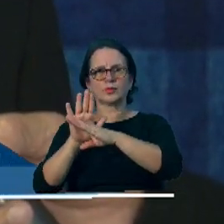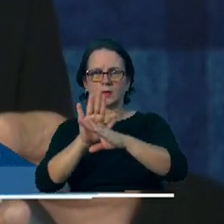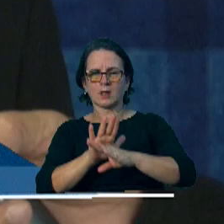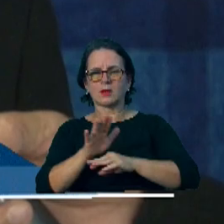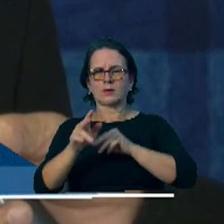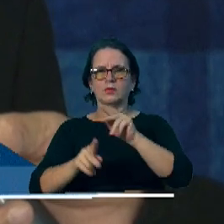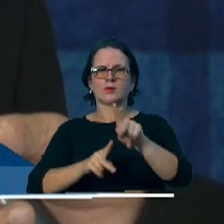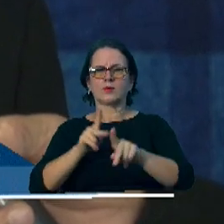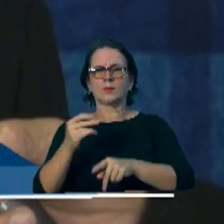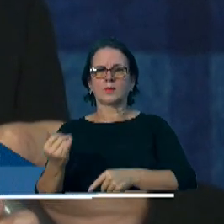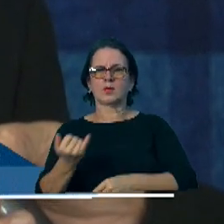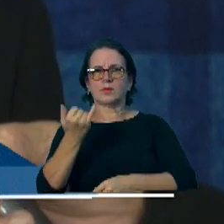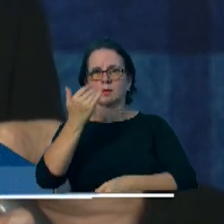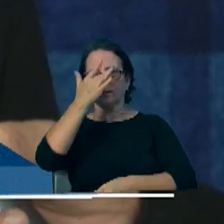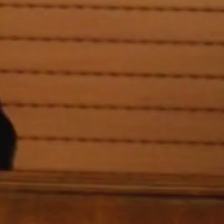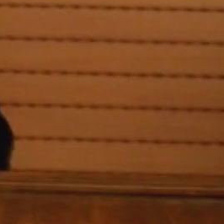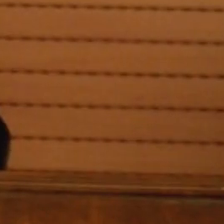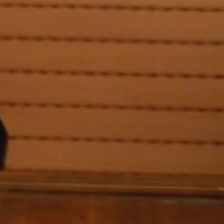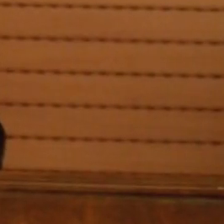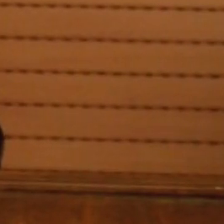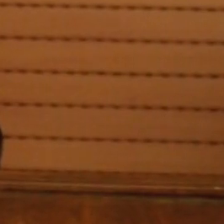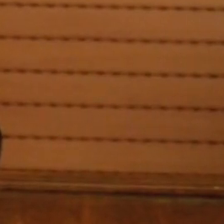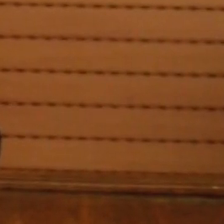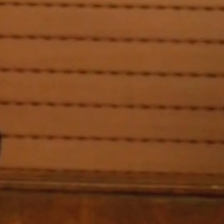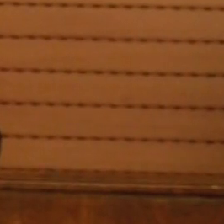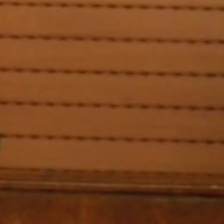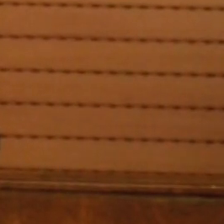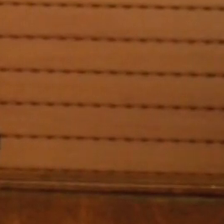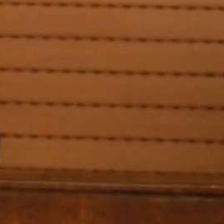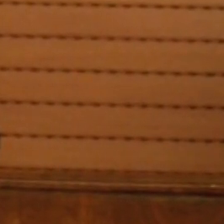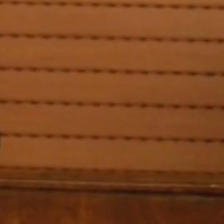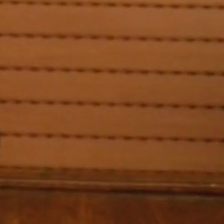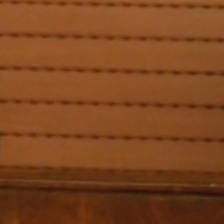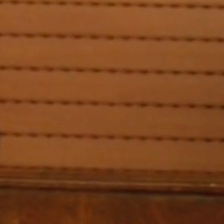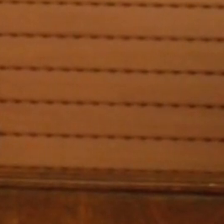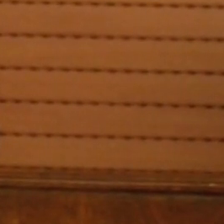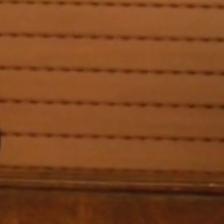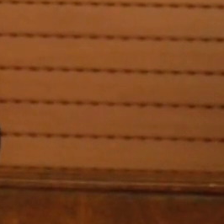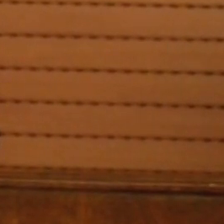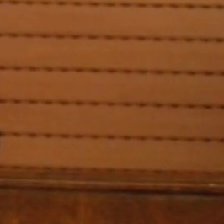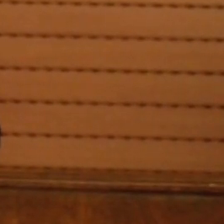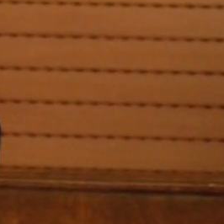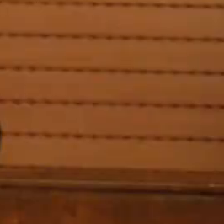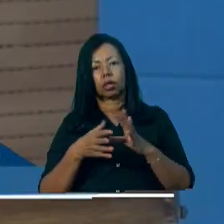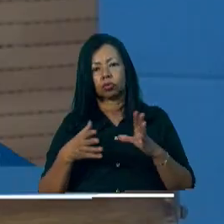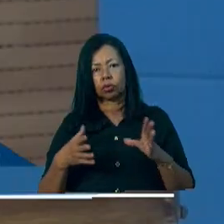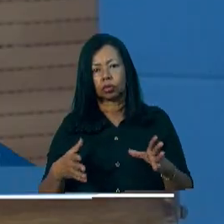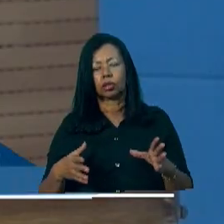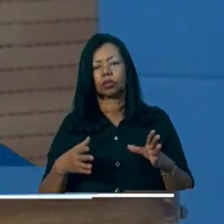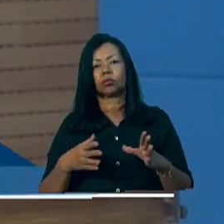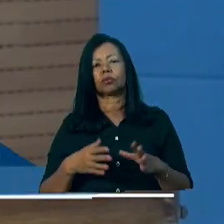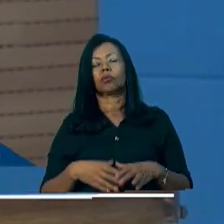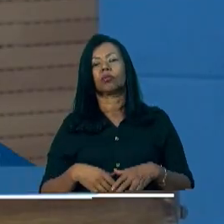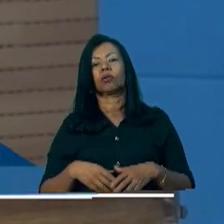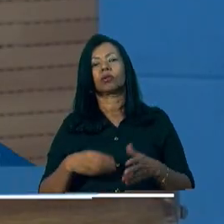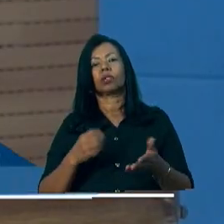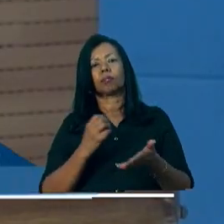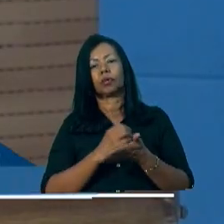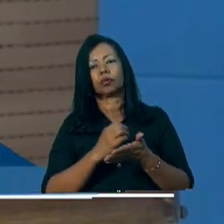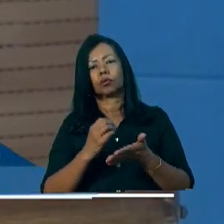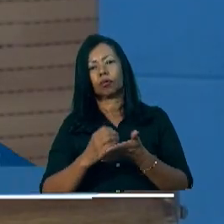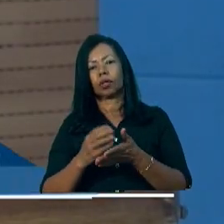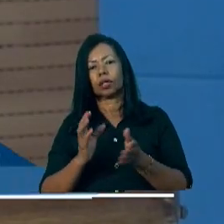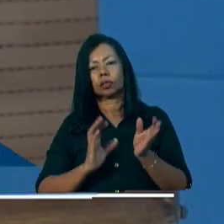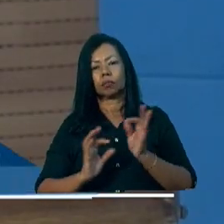principalmente aqueles mais idosos na ordem do dia o projeto de lei do vereador Cléber do Cavaco que